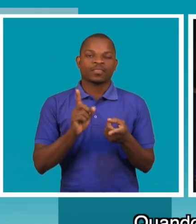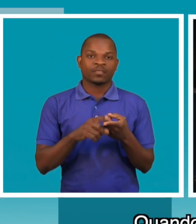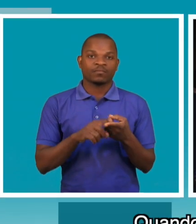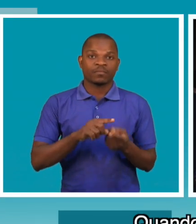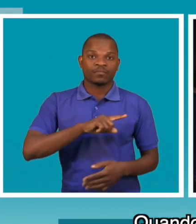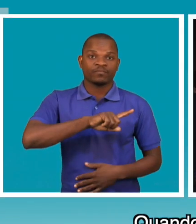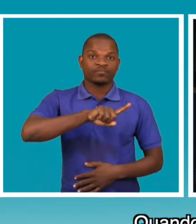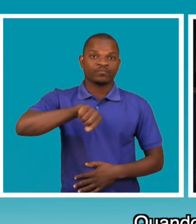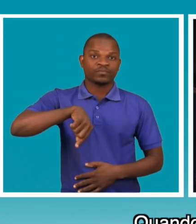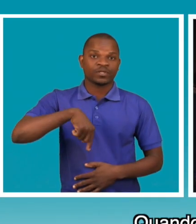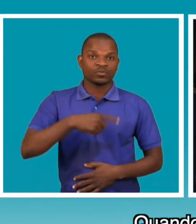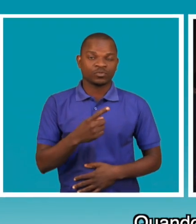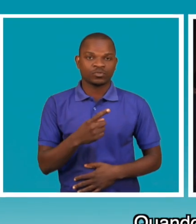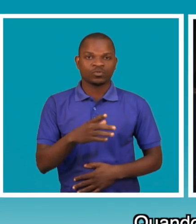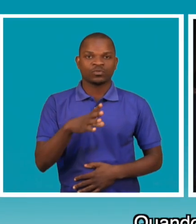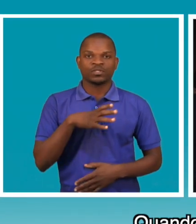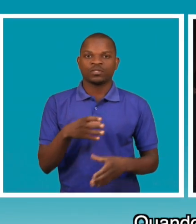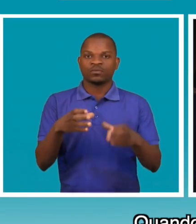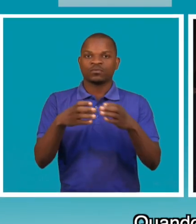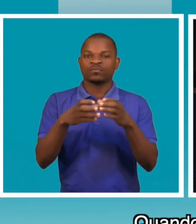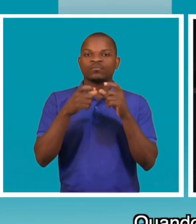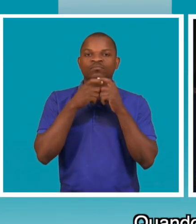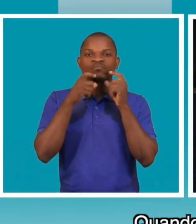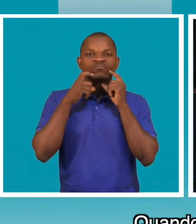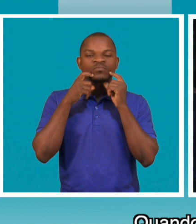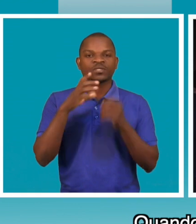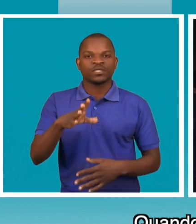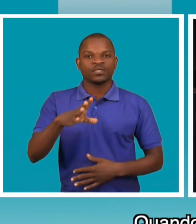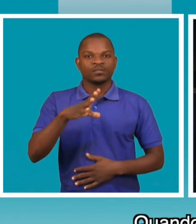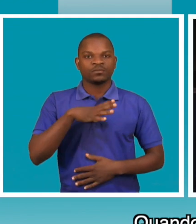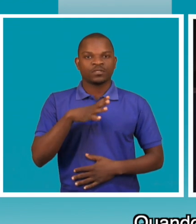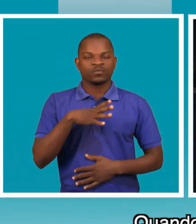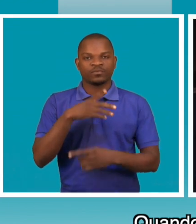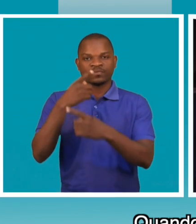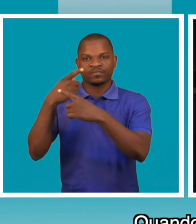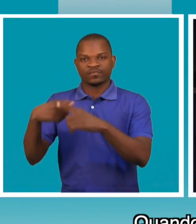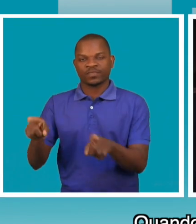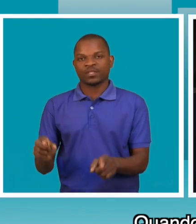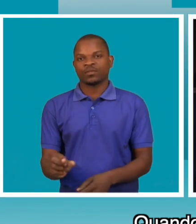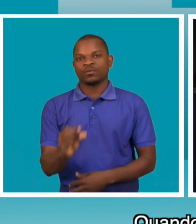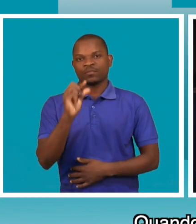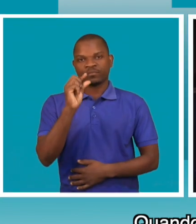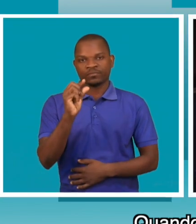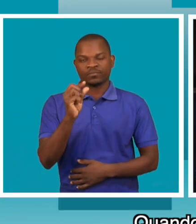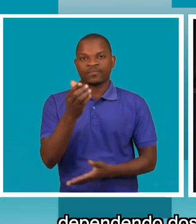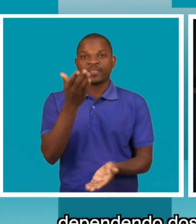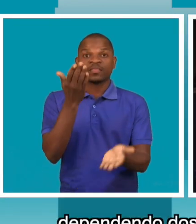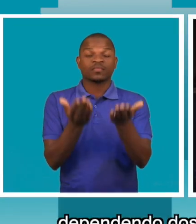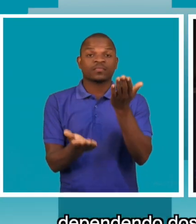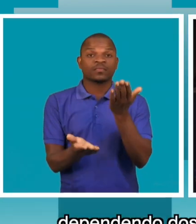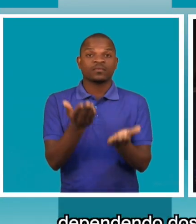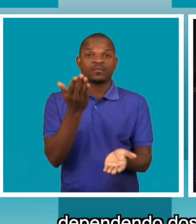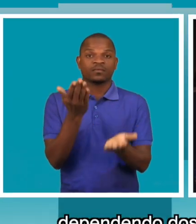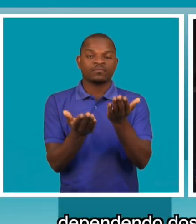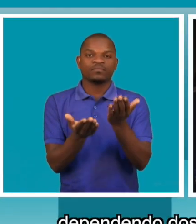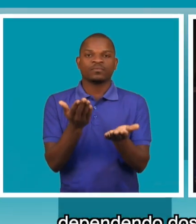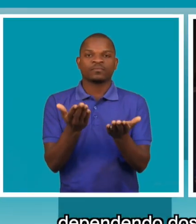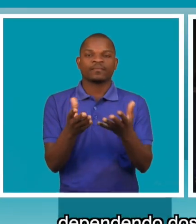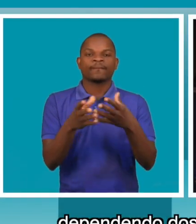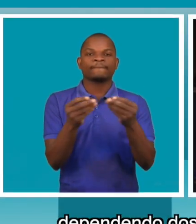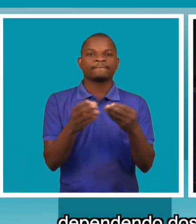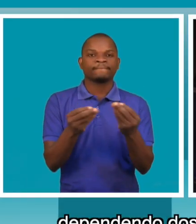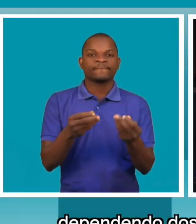Praticamente, para nós, quando há Seleção, existe uma pequena diferença. Dependendo